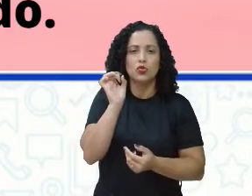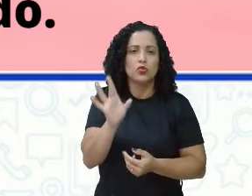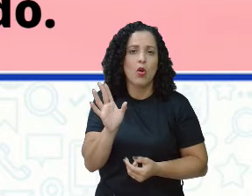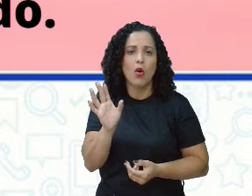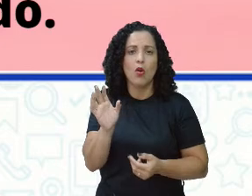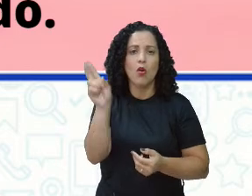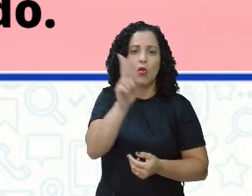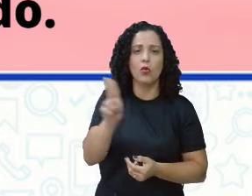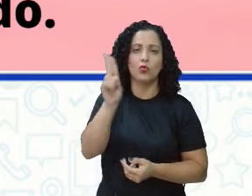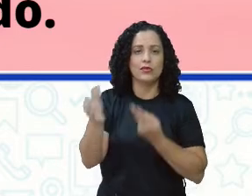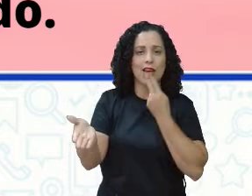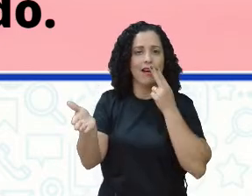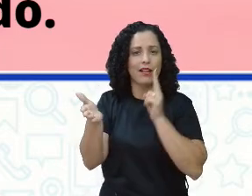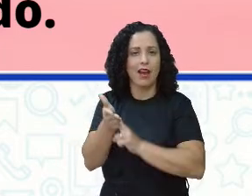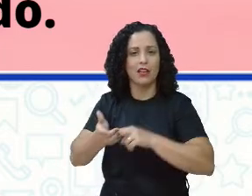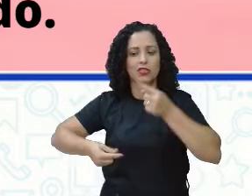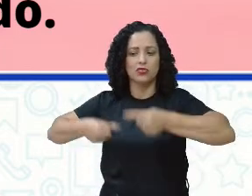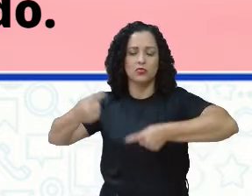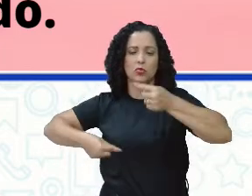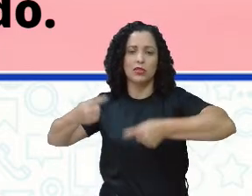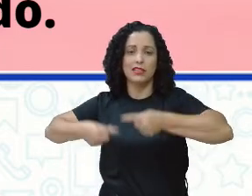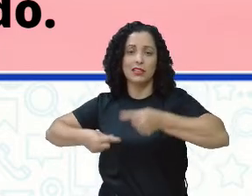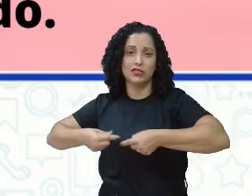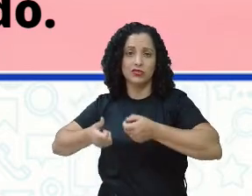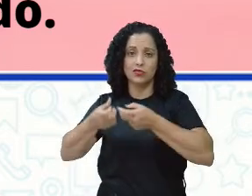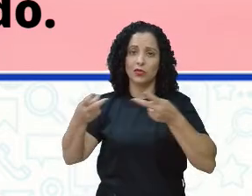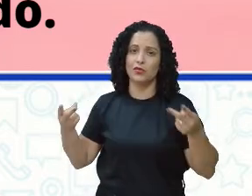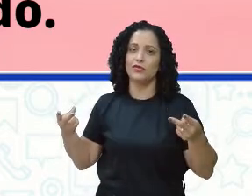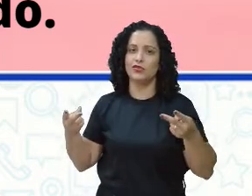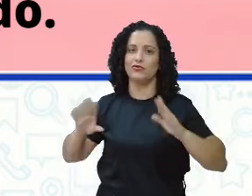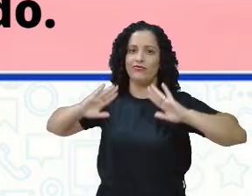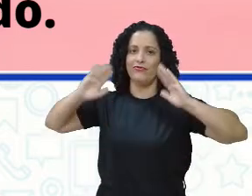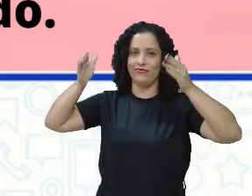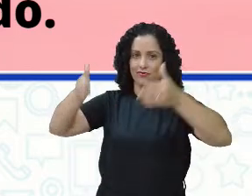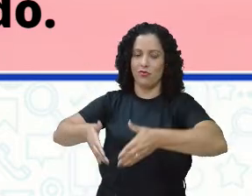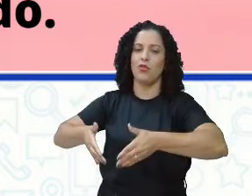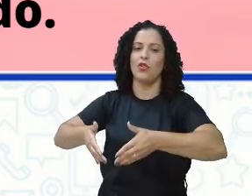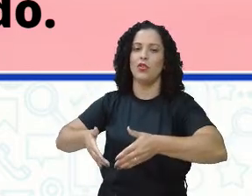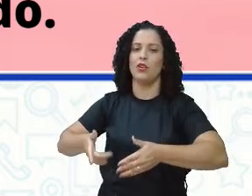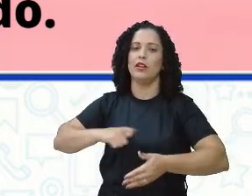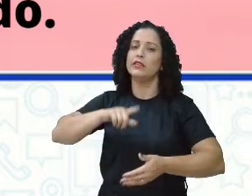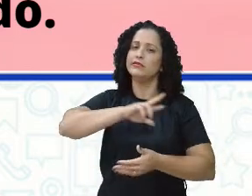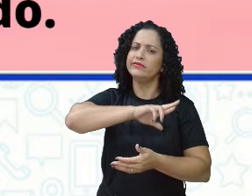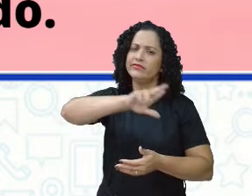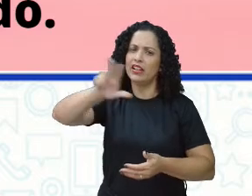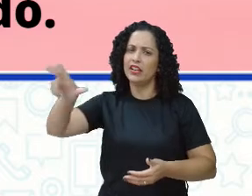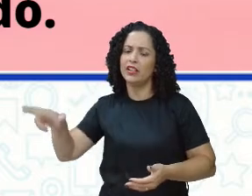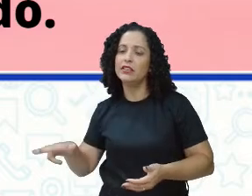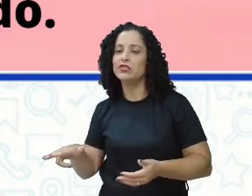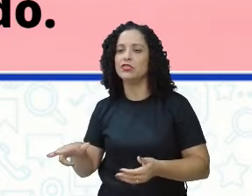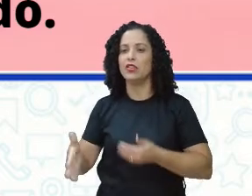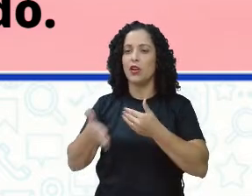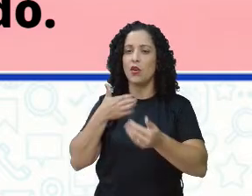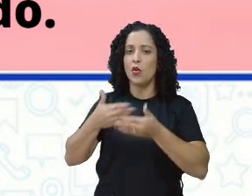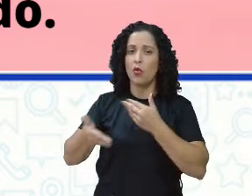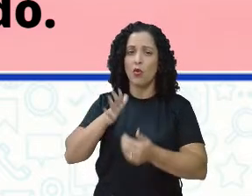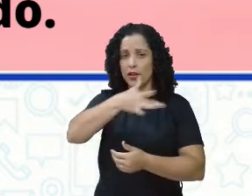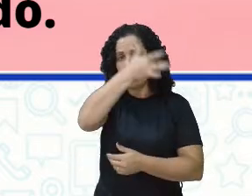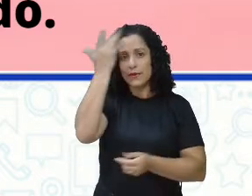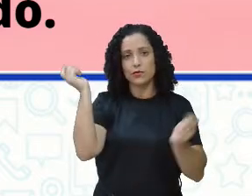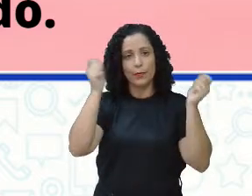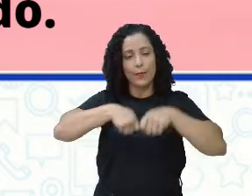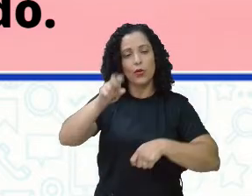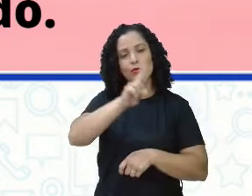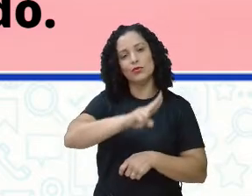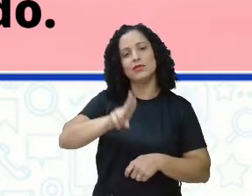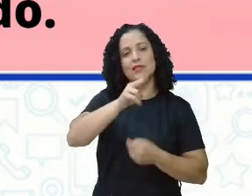ou de chefes de Estado, né? A gente utiliza cartas aí para várias funções e qualquer pessoa pode utilizar a